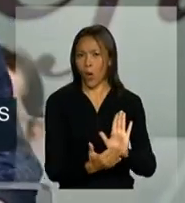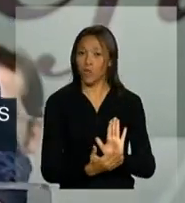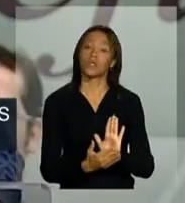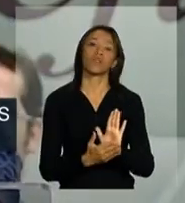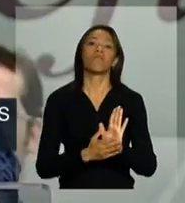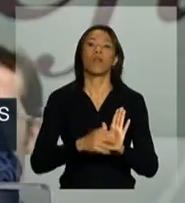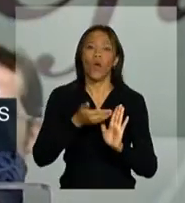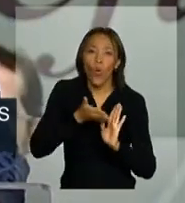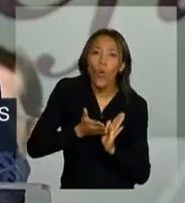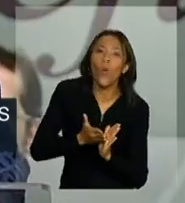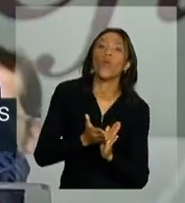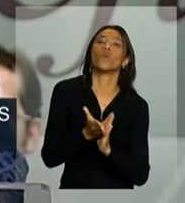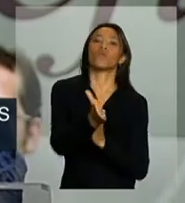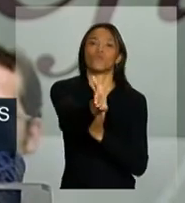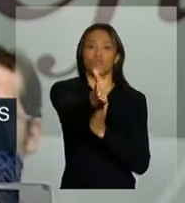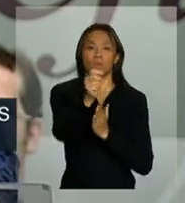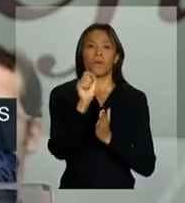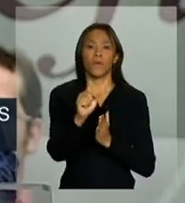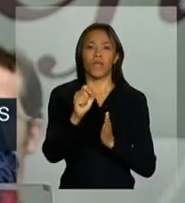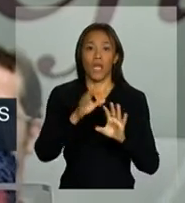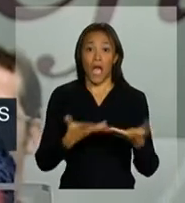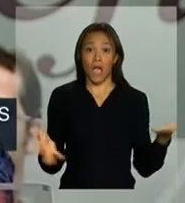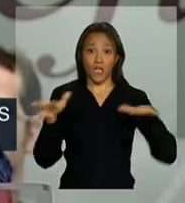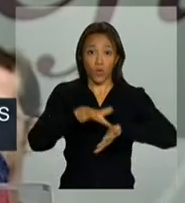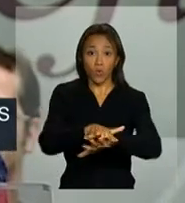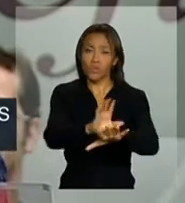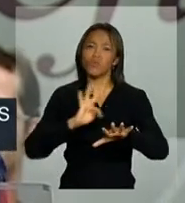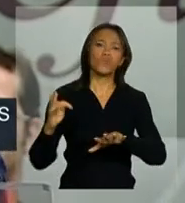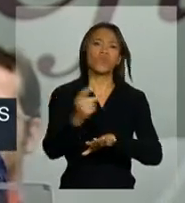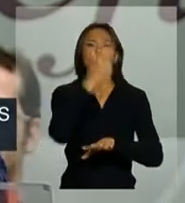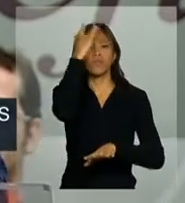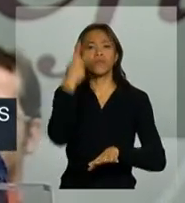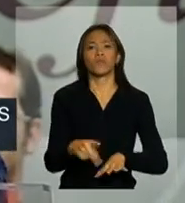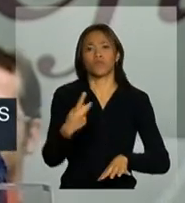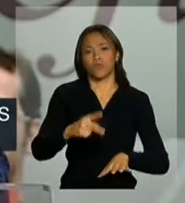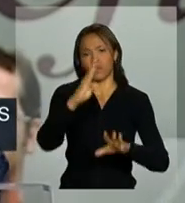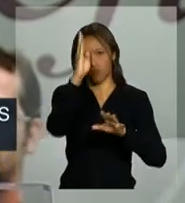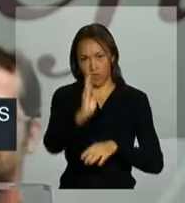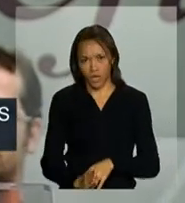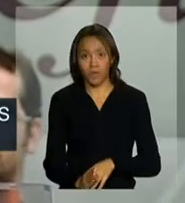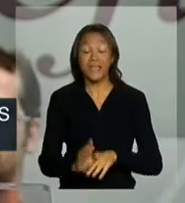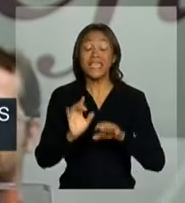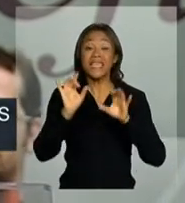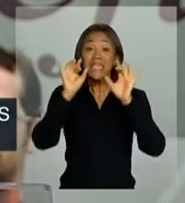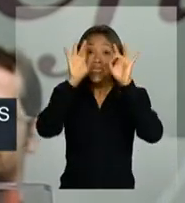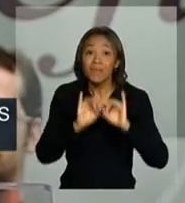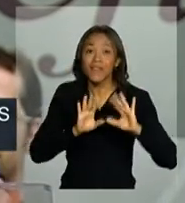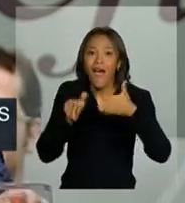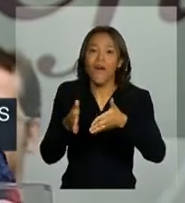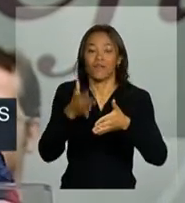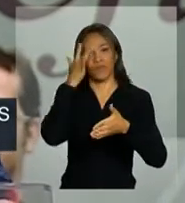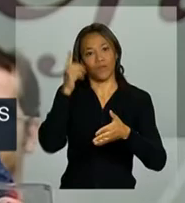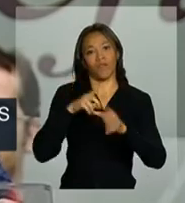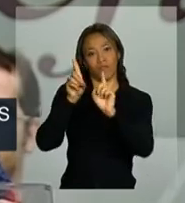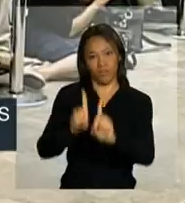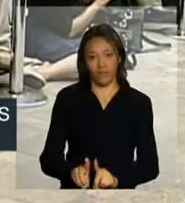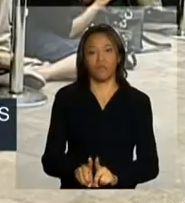a continuidade da inclusão de todos os brasileiros e brasileiras, em especial aqueles com